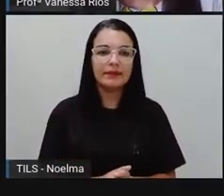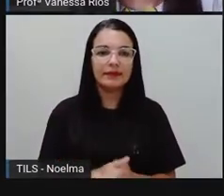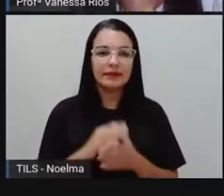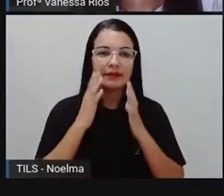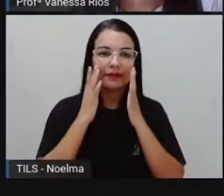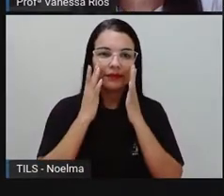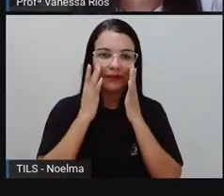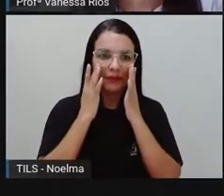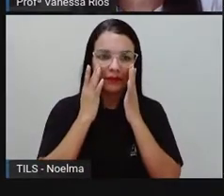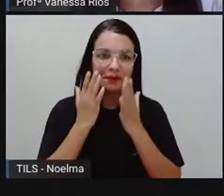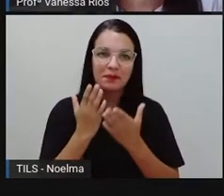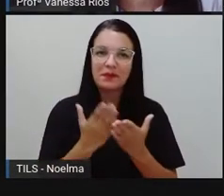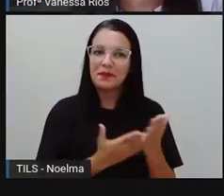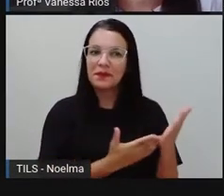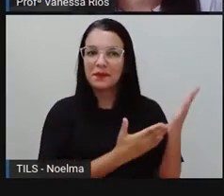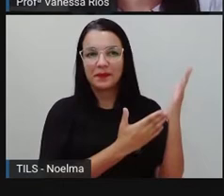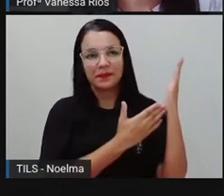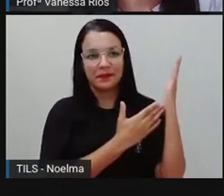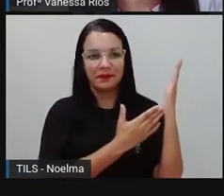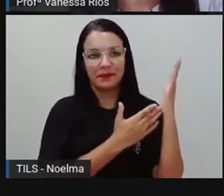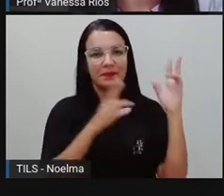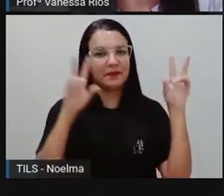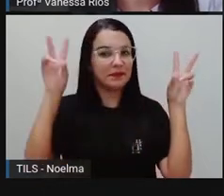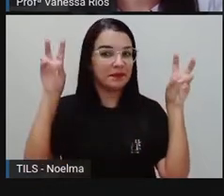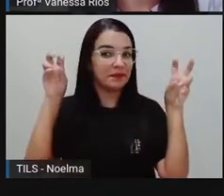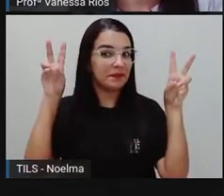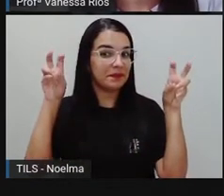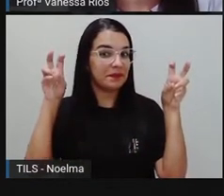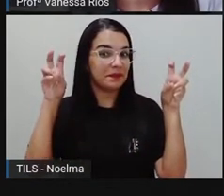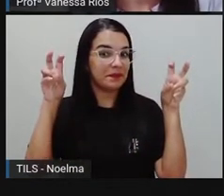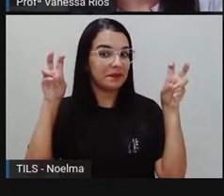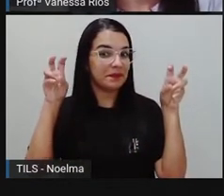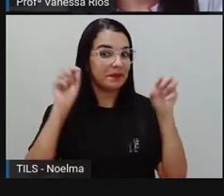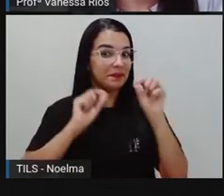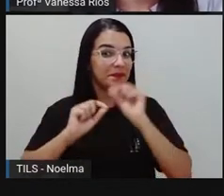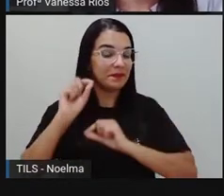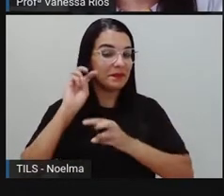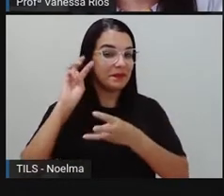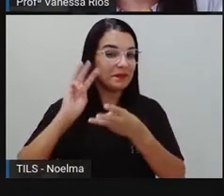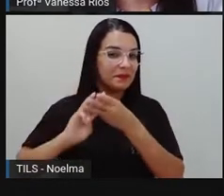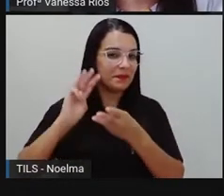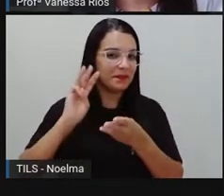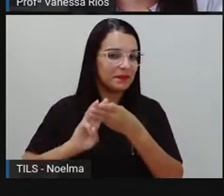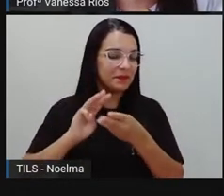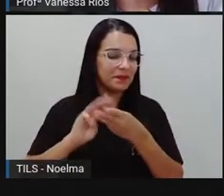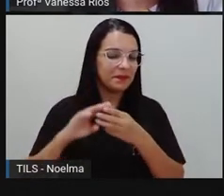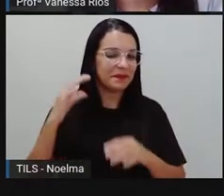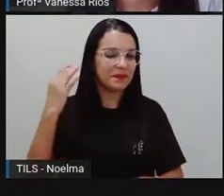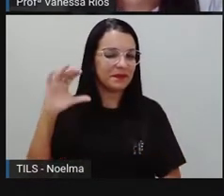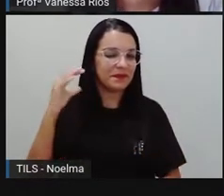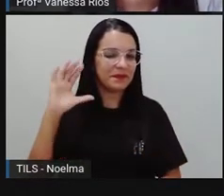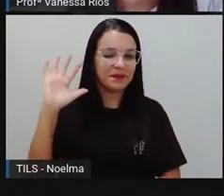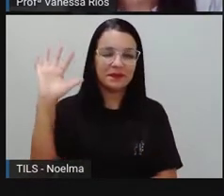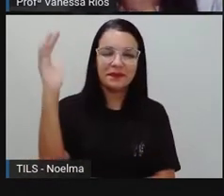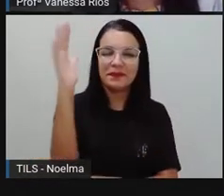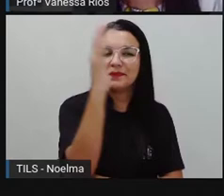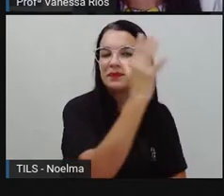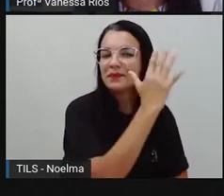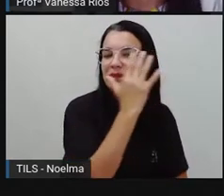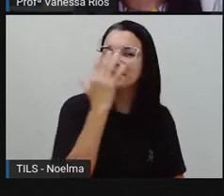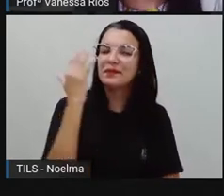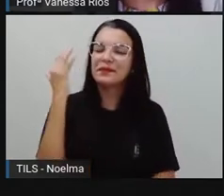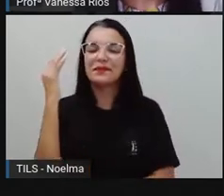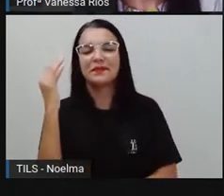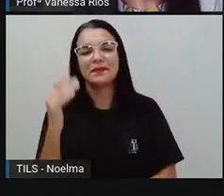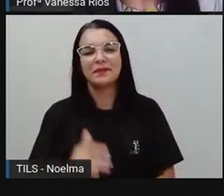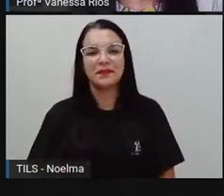Olha só, a nossa aula agora é de matemática e ciências naturais.